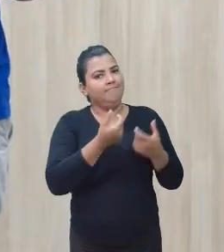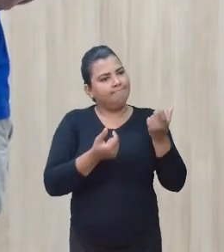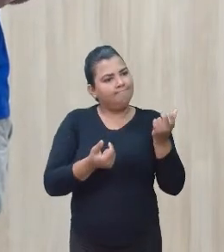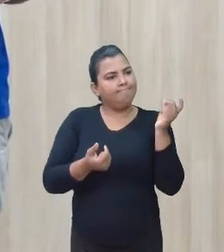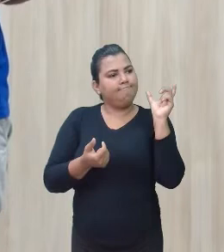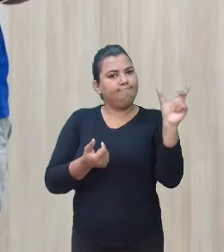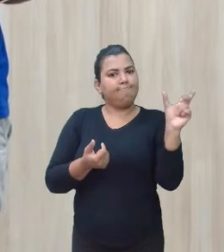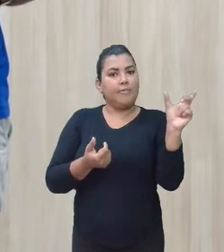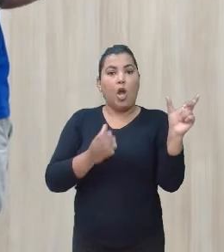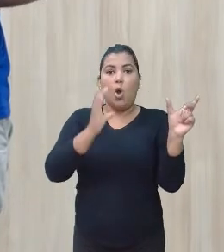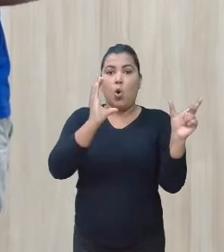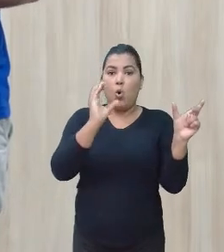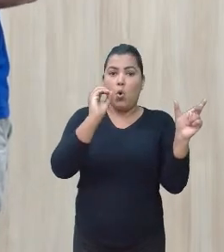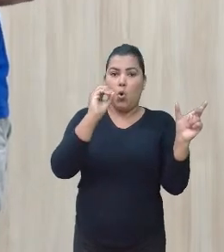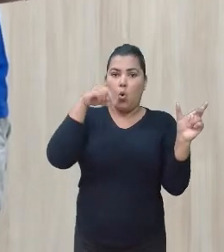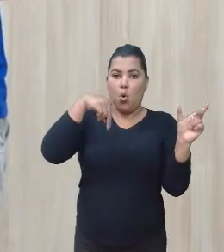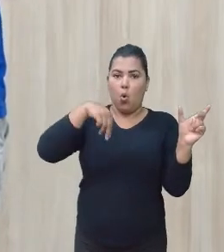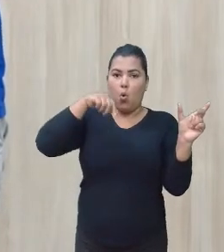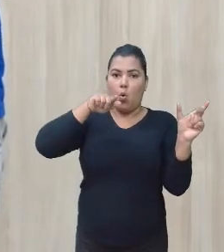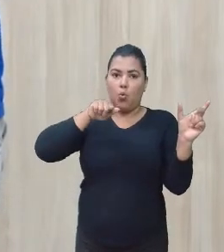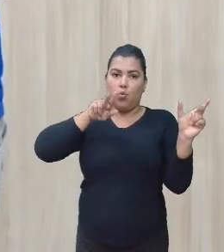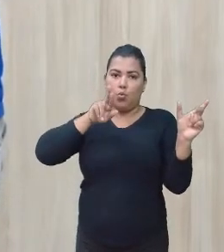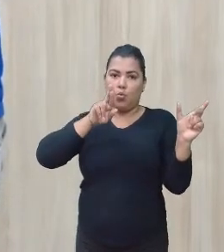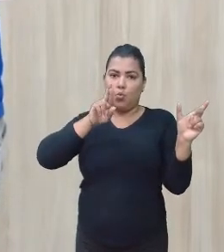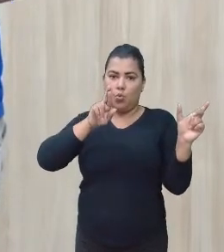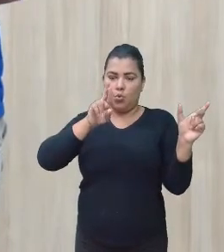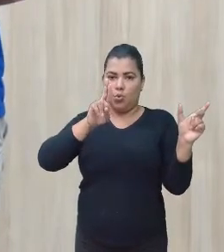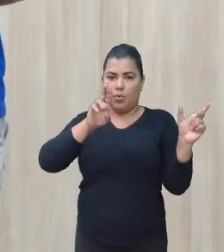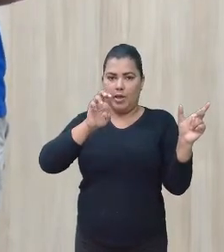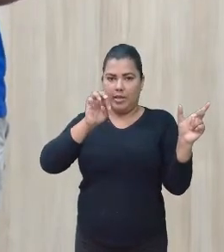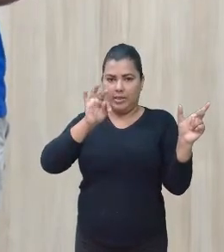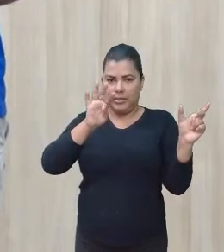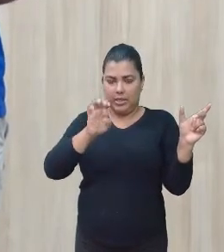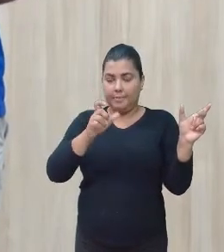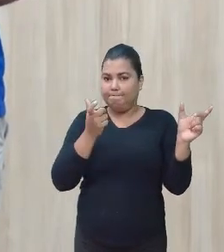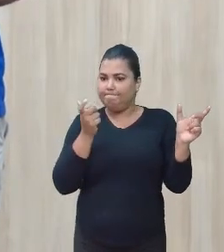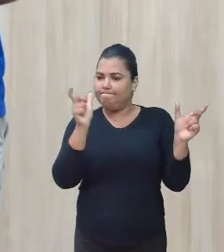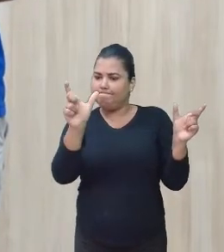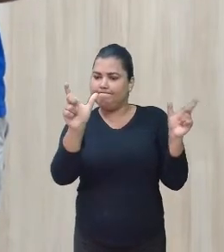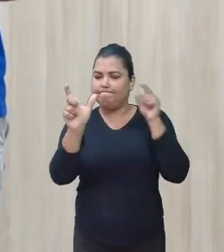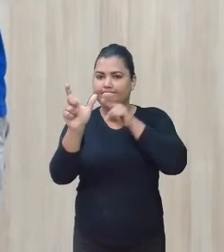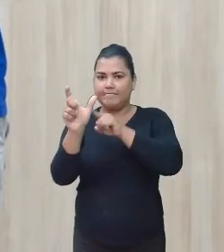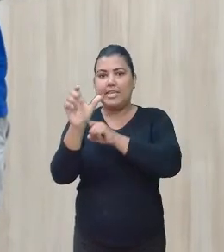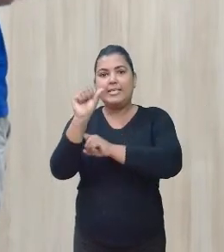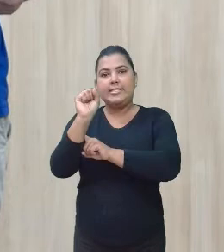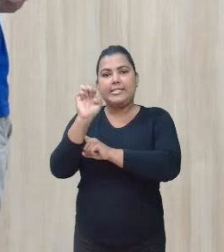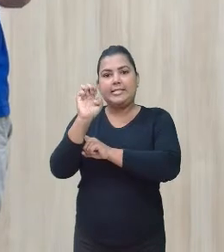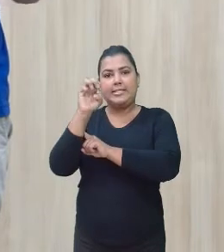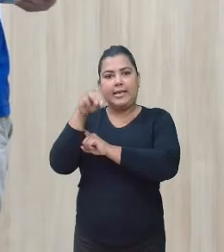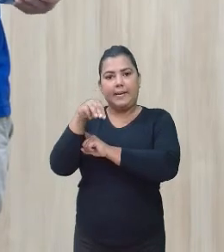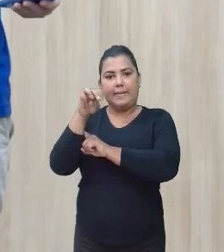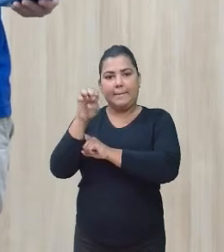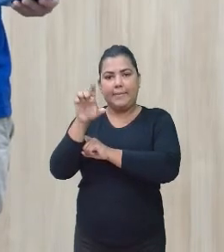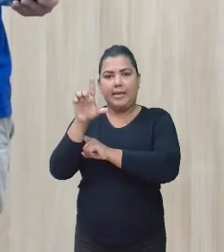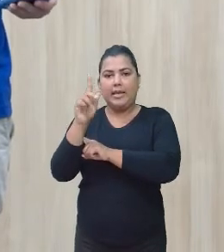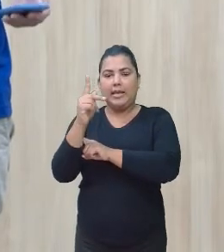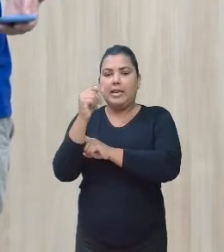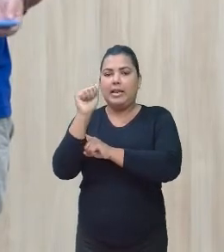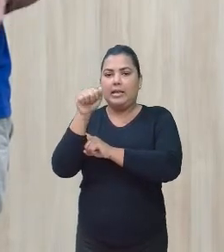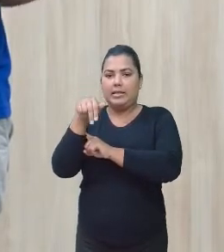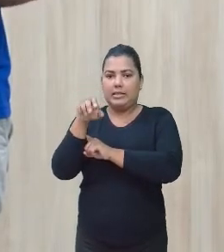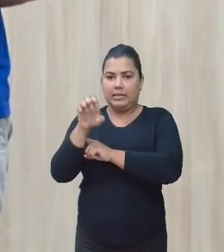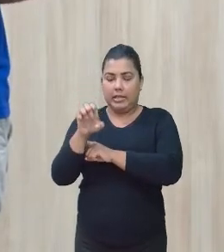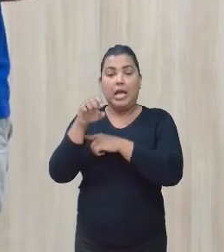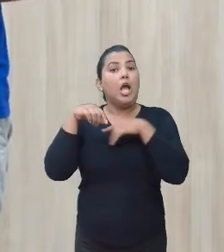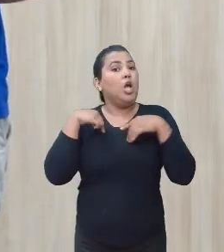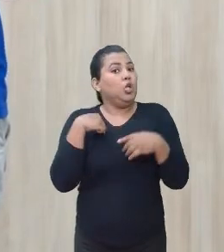vai tentar nesse primeiro momento observar algumas figuras e tentar perceber quais são as características que a gente está destacando.